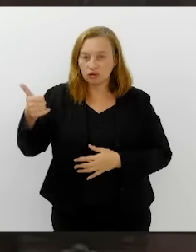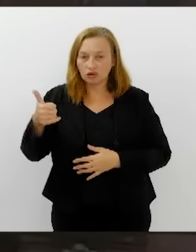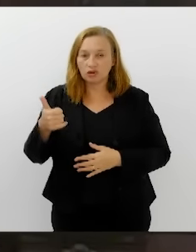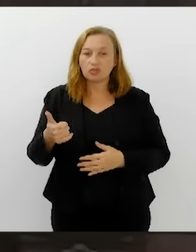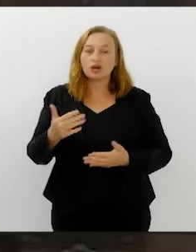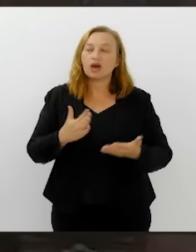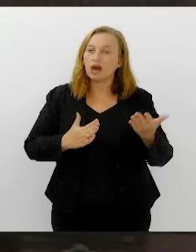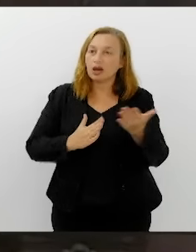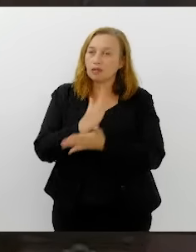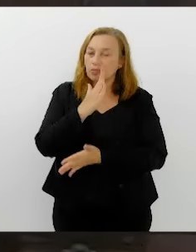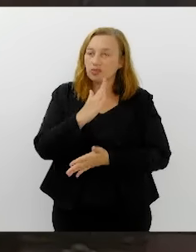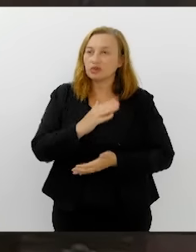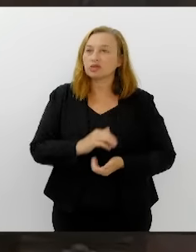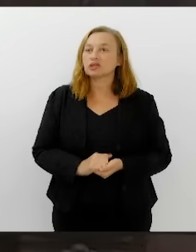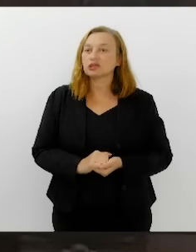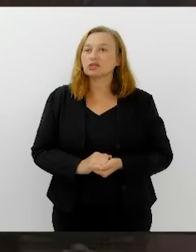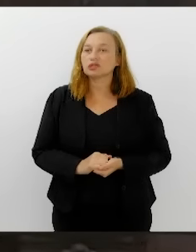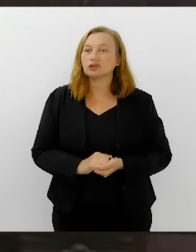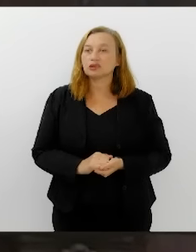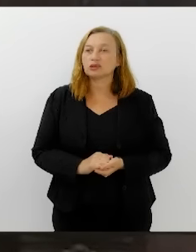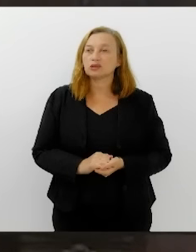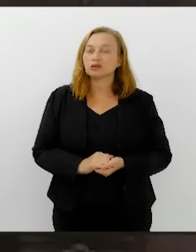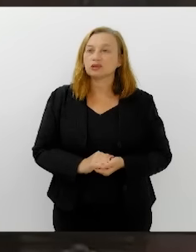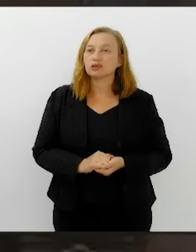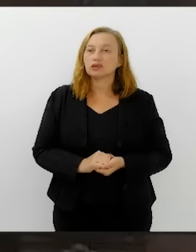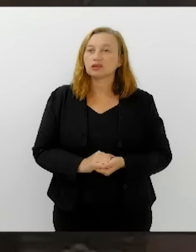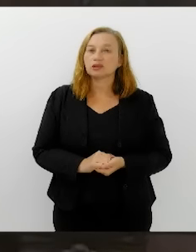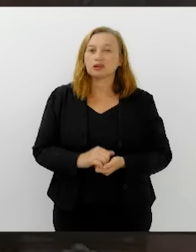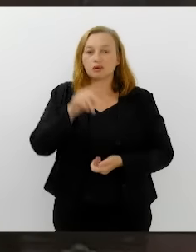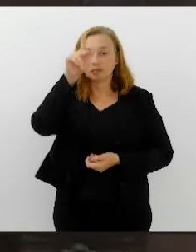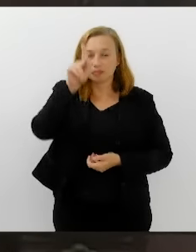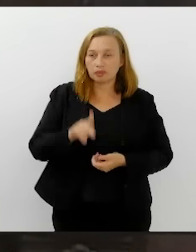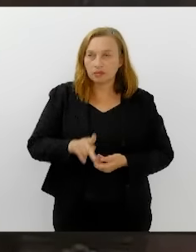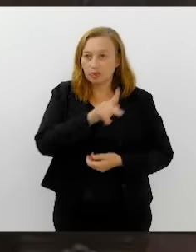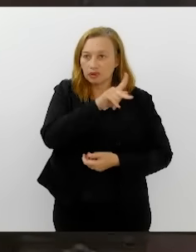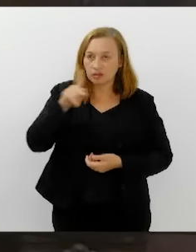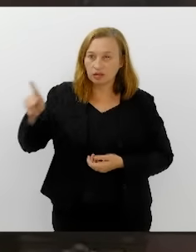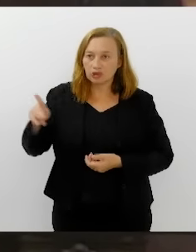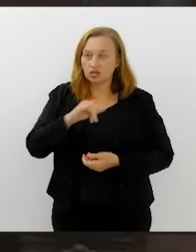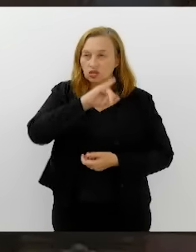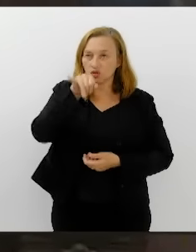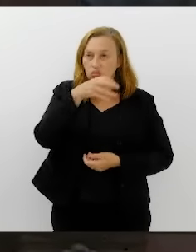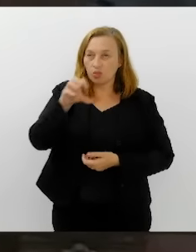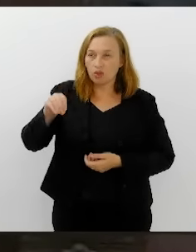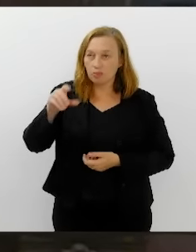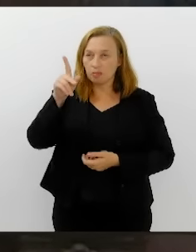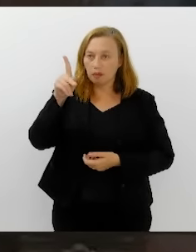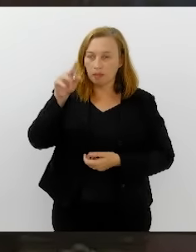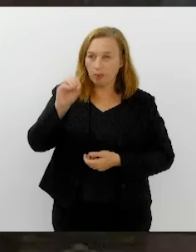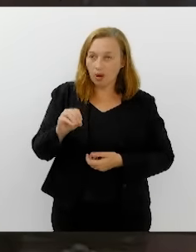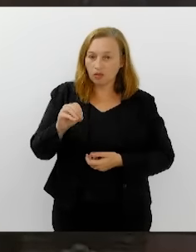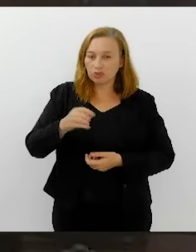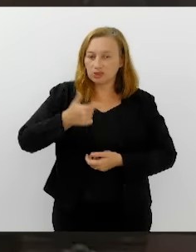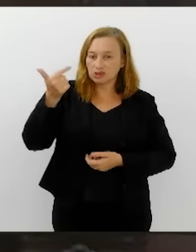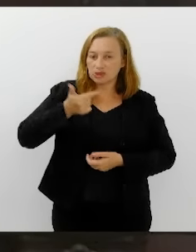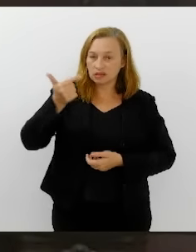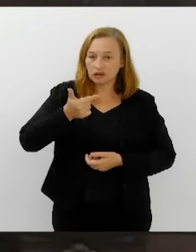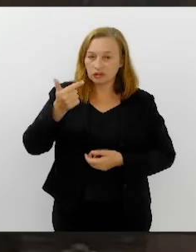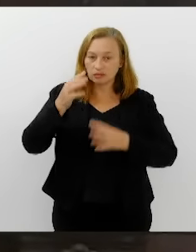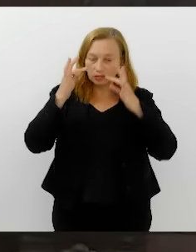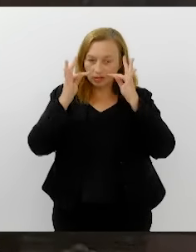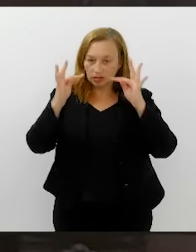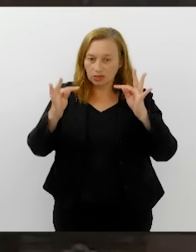aprovação pontífice pelo saudoso Papa João Paulo II como um testemunho eloquente